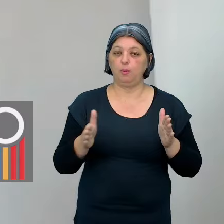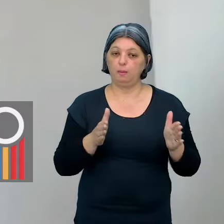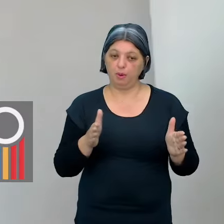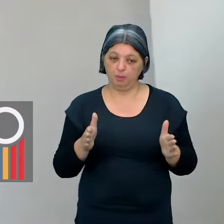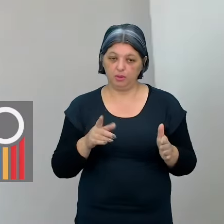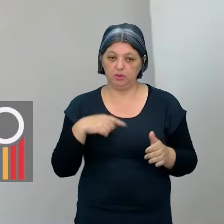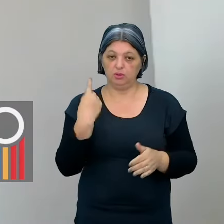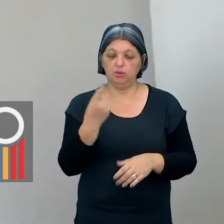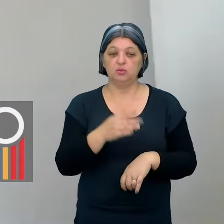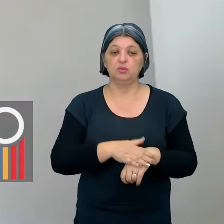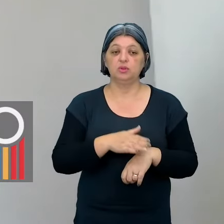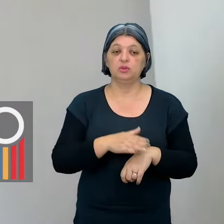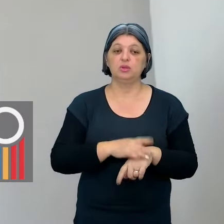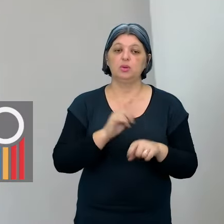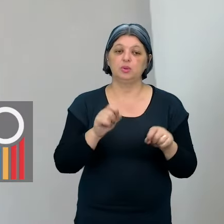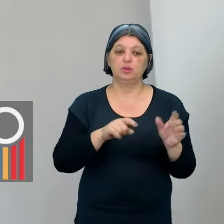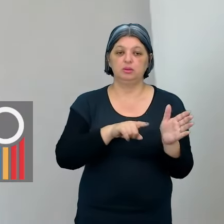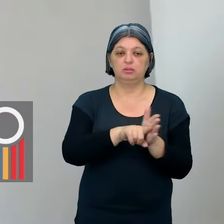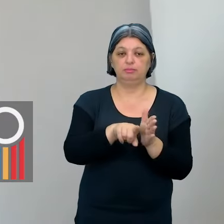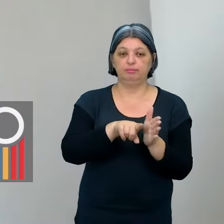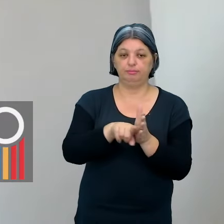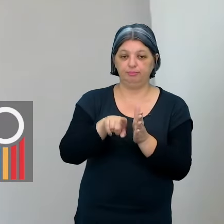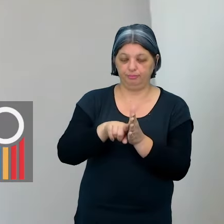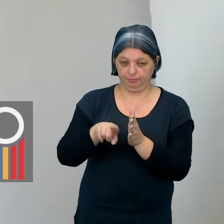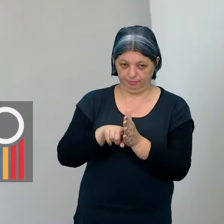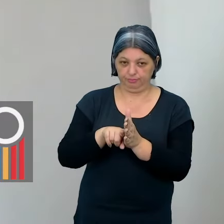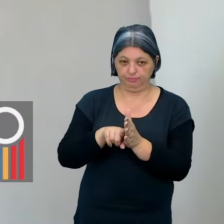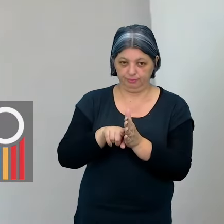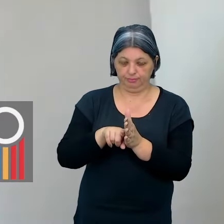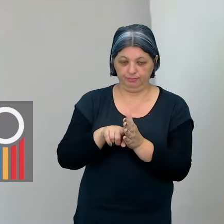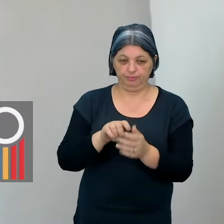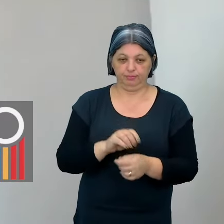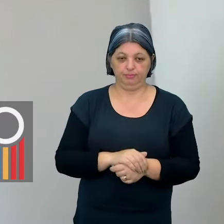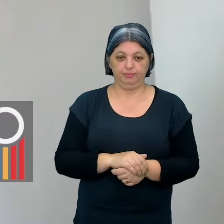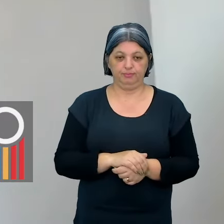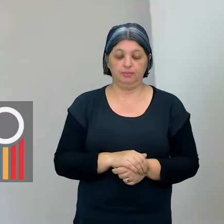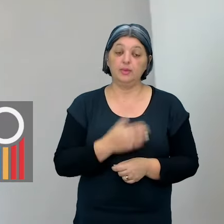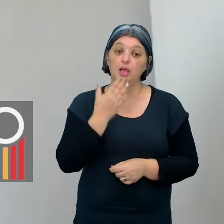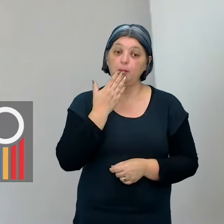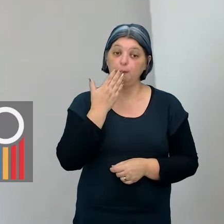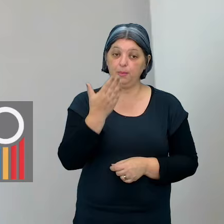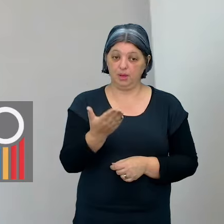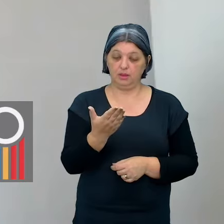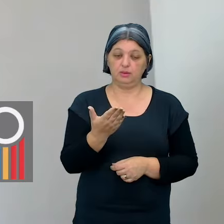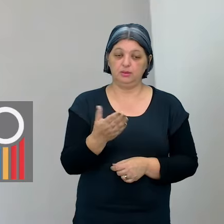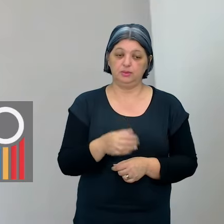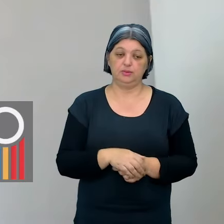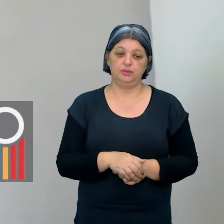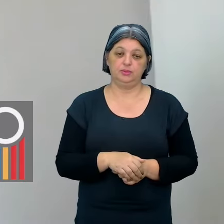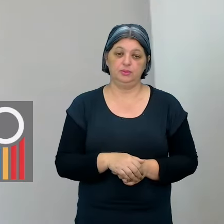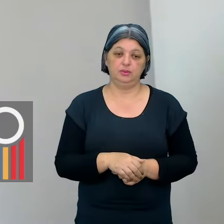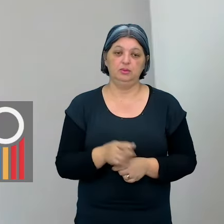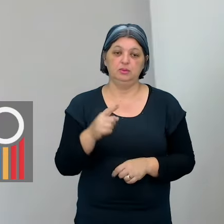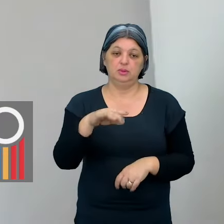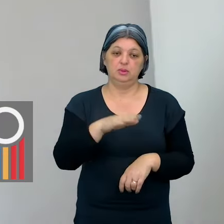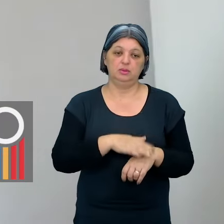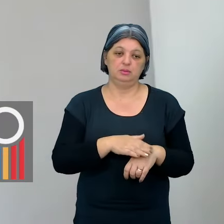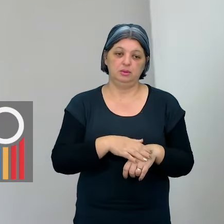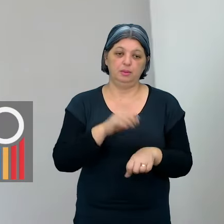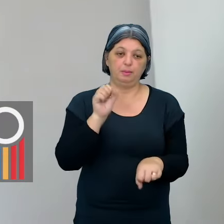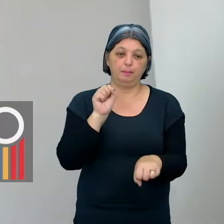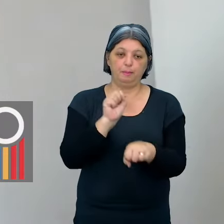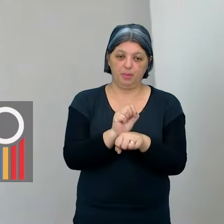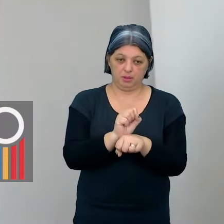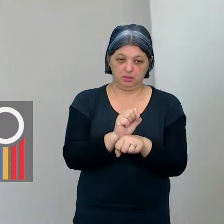nós faremos um questionamento. Para isso, eu até peço que façam uma pausa